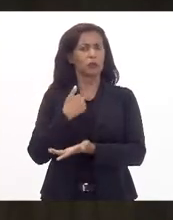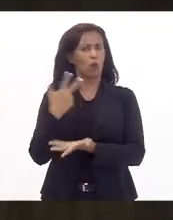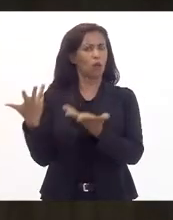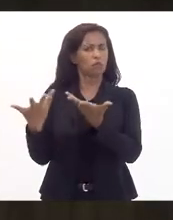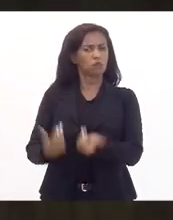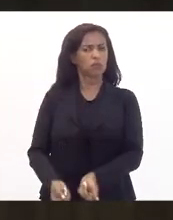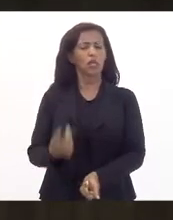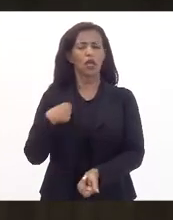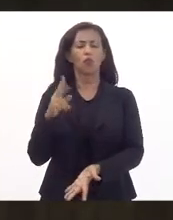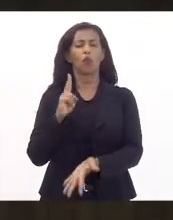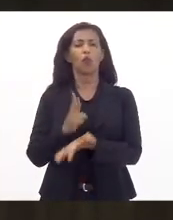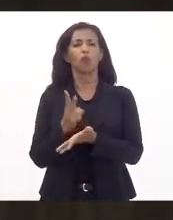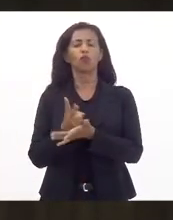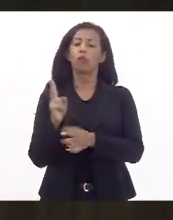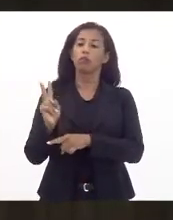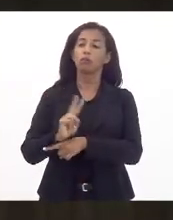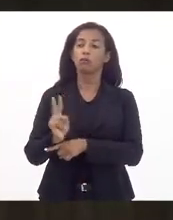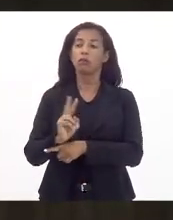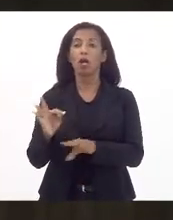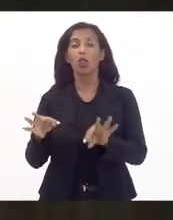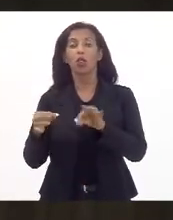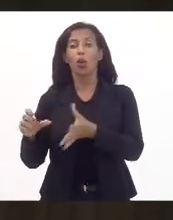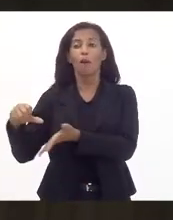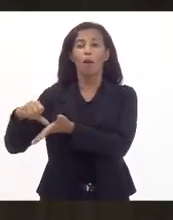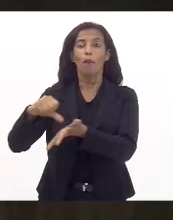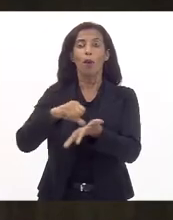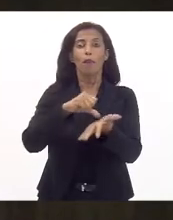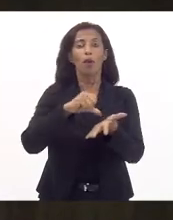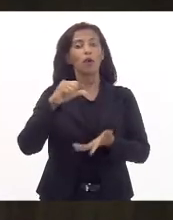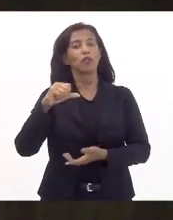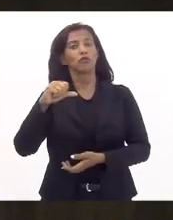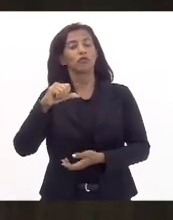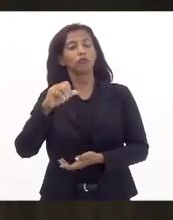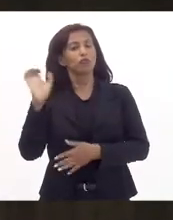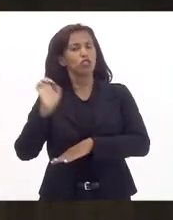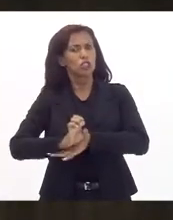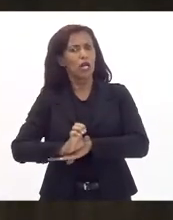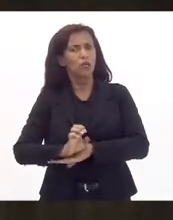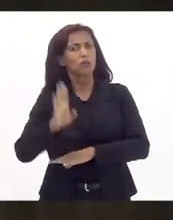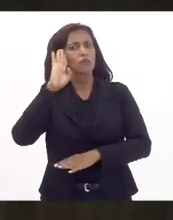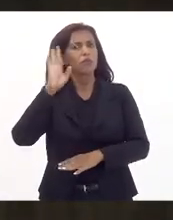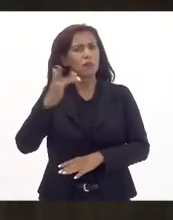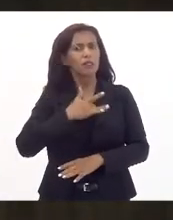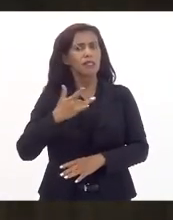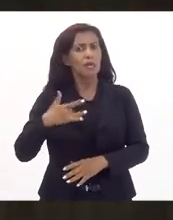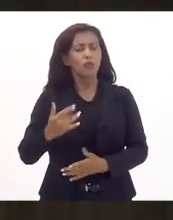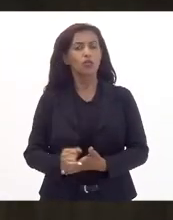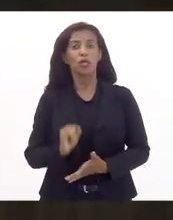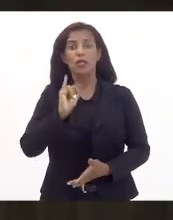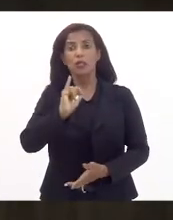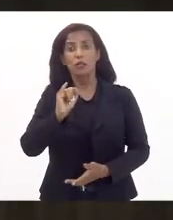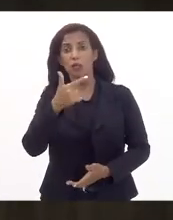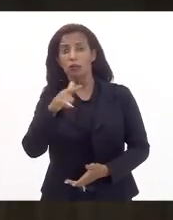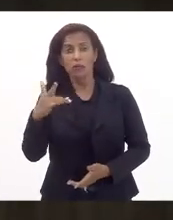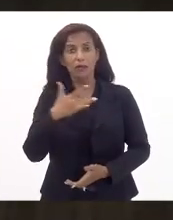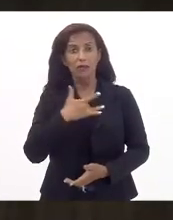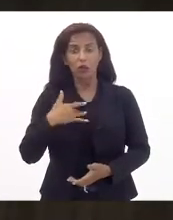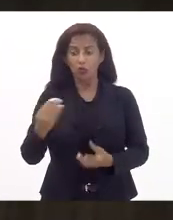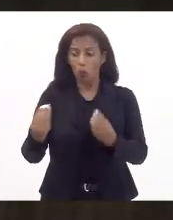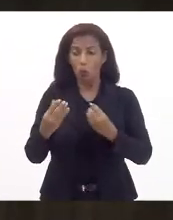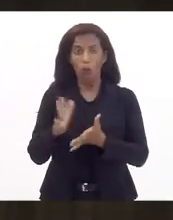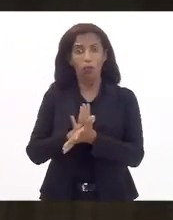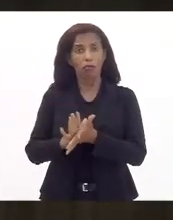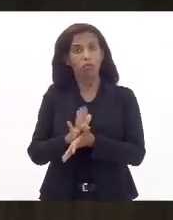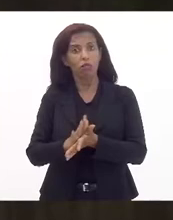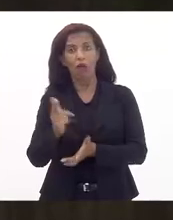aceitaram eu vou continuar fiscalizando todas as unidades do Estado principalmente essa Rude sem saúde Presidente mas não somos